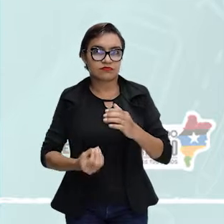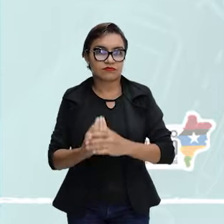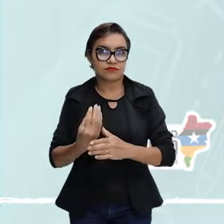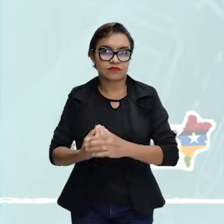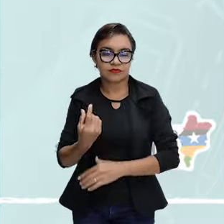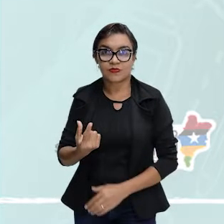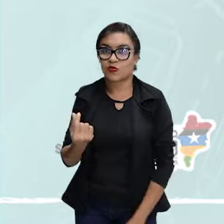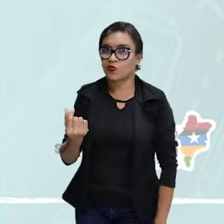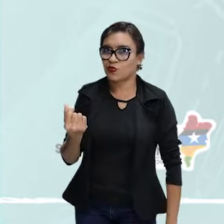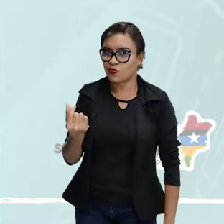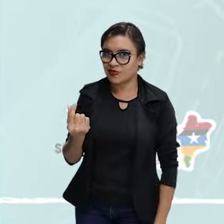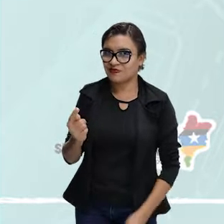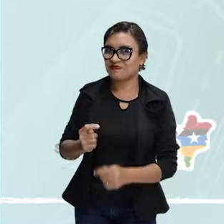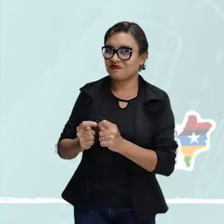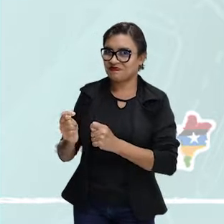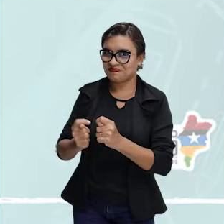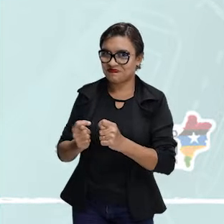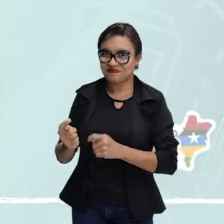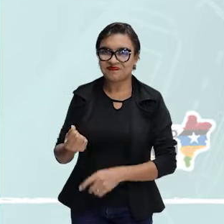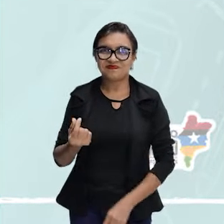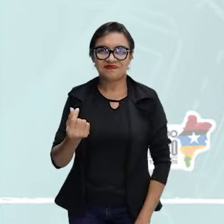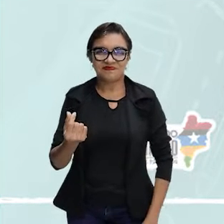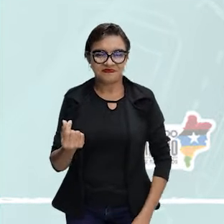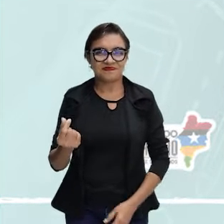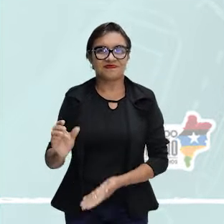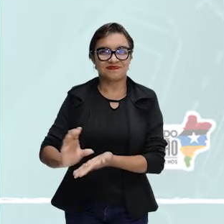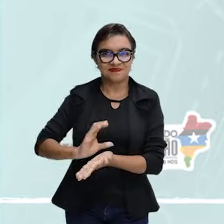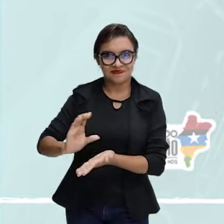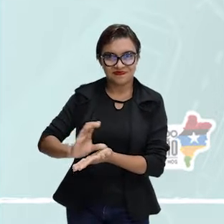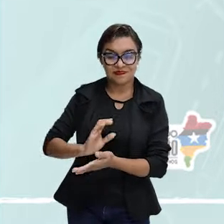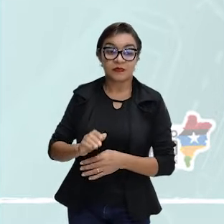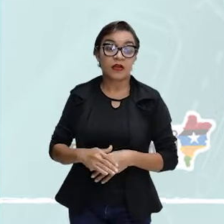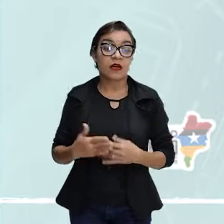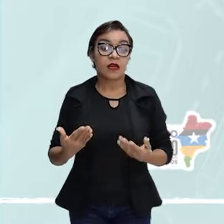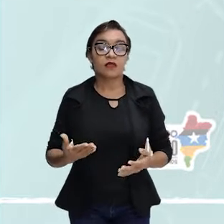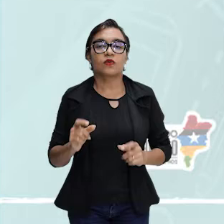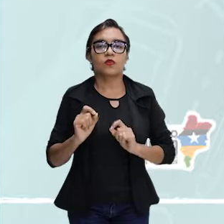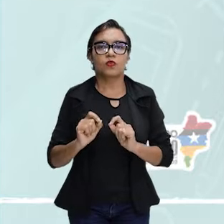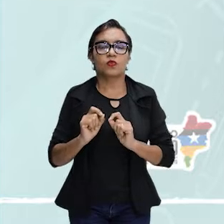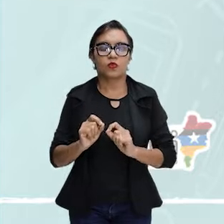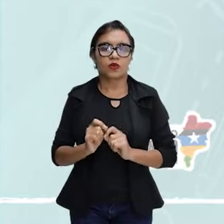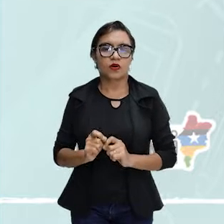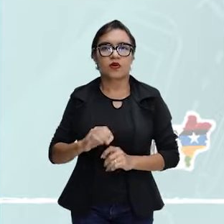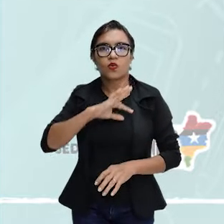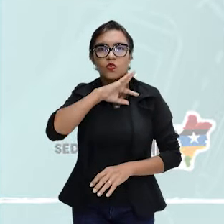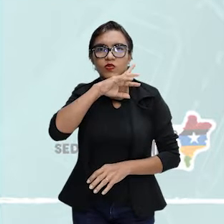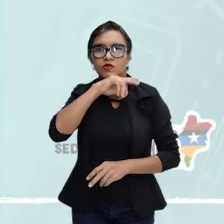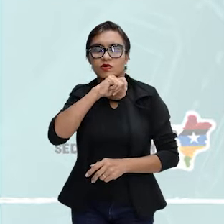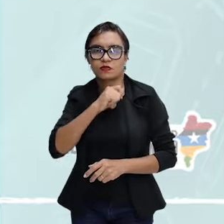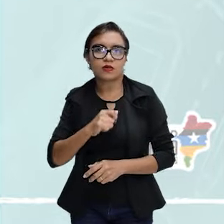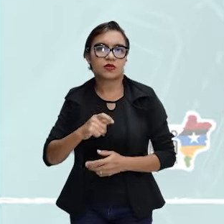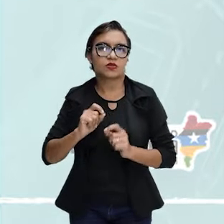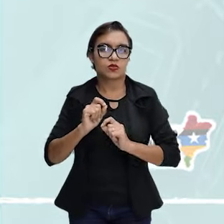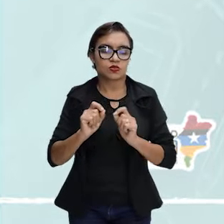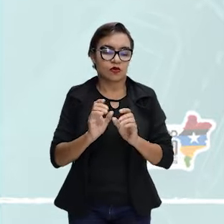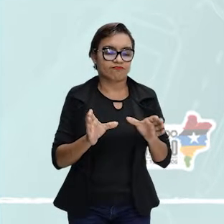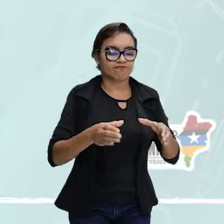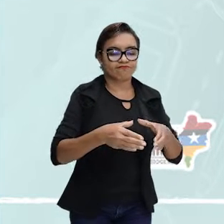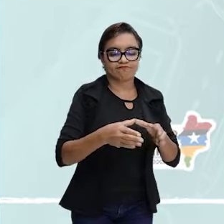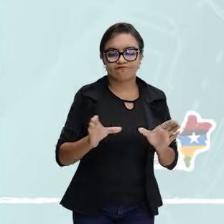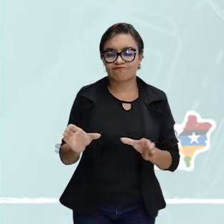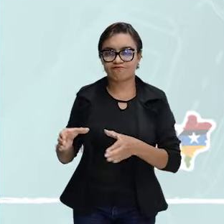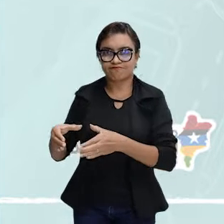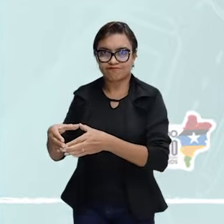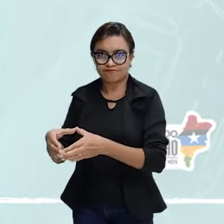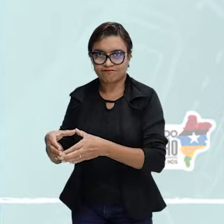fins econômicos, né? Dinheiro, papai. Nesse sentido, os animais consumidos são divididos em grupos, tá? Eu só